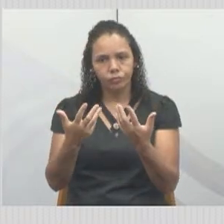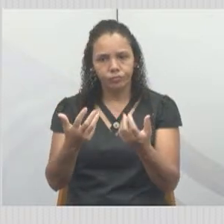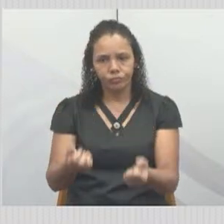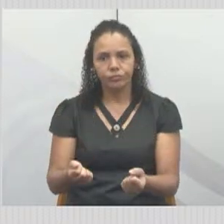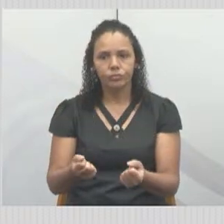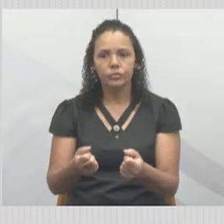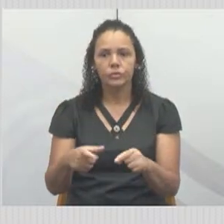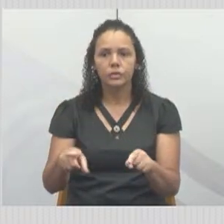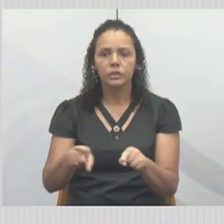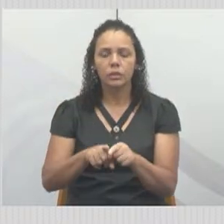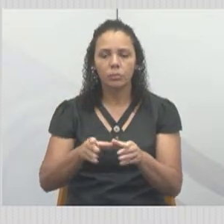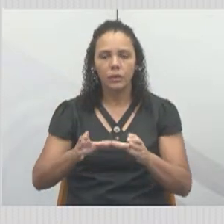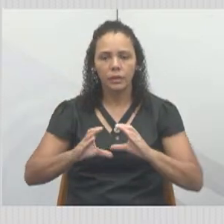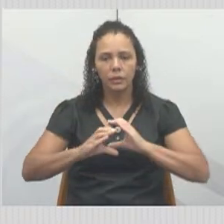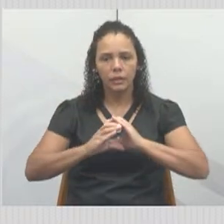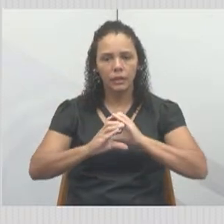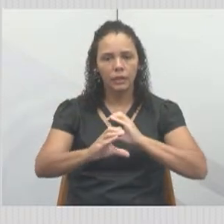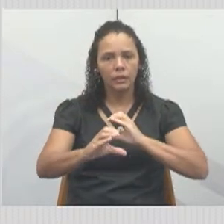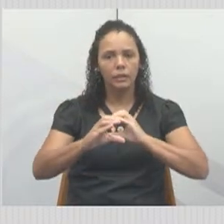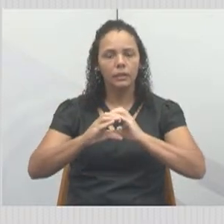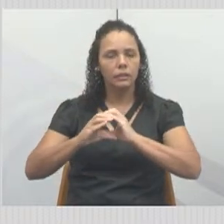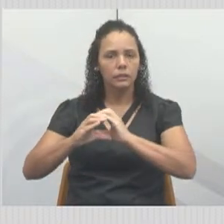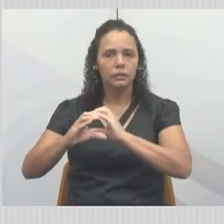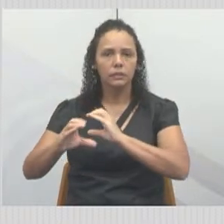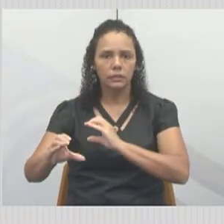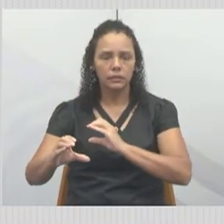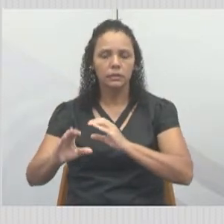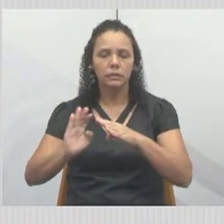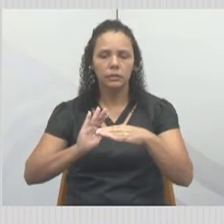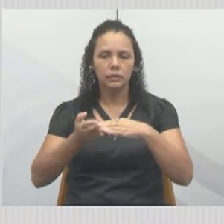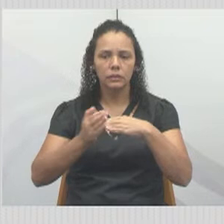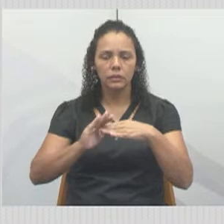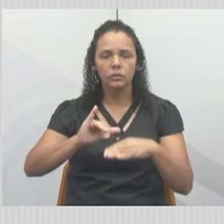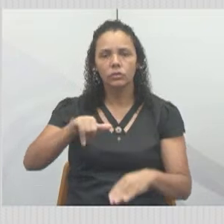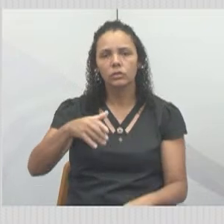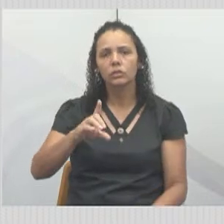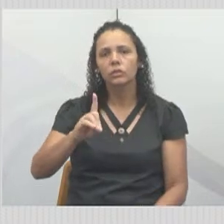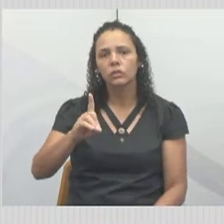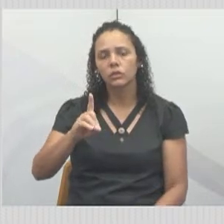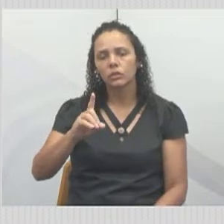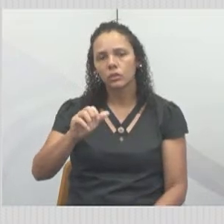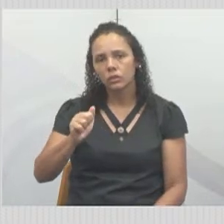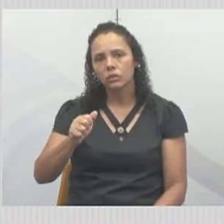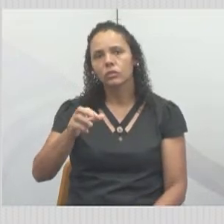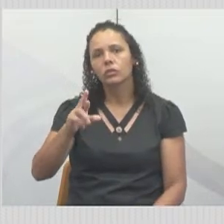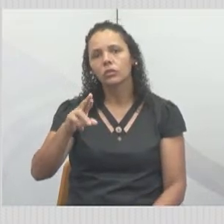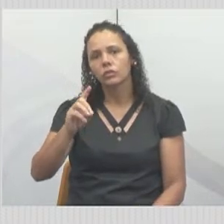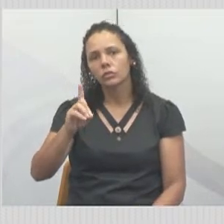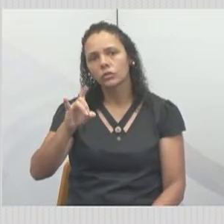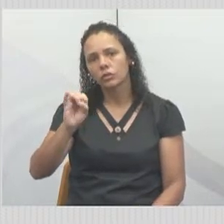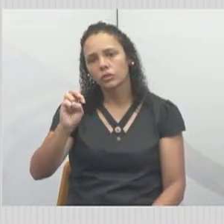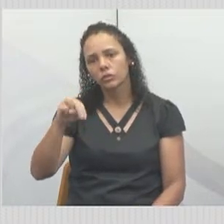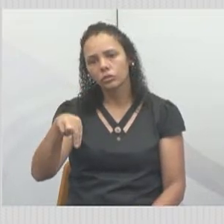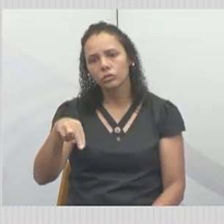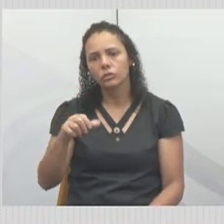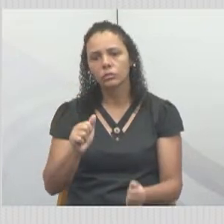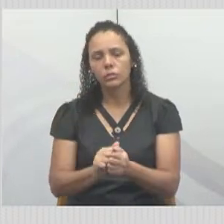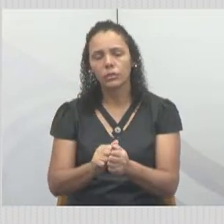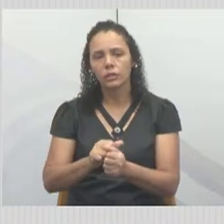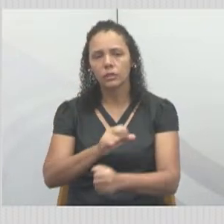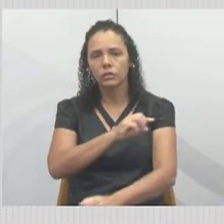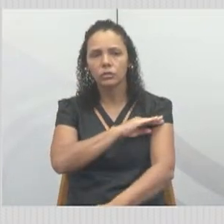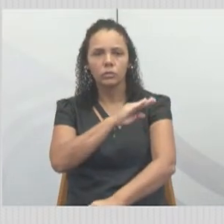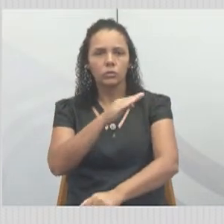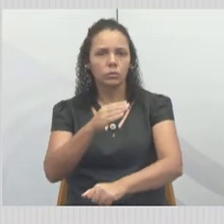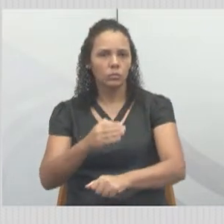canalização da Helgolândia, ali no Cidade Jardim, no Balneário Paraíba, próximo ao Morro do Cristo, e